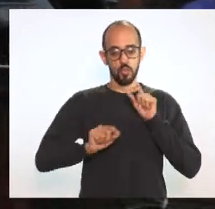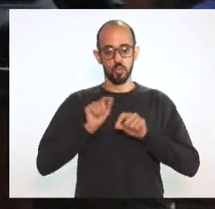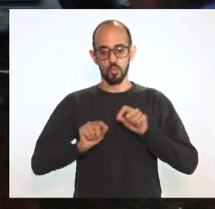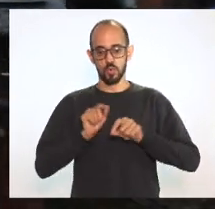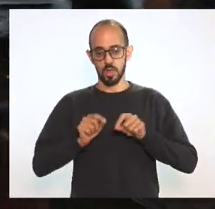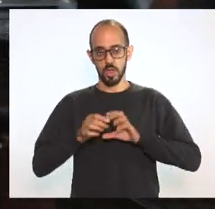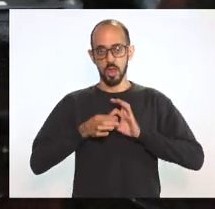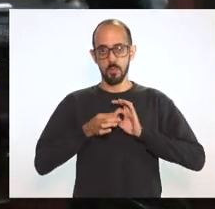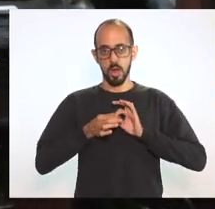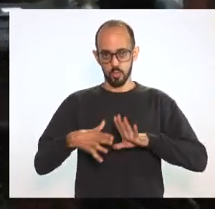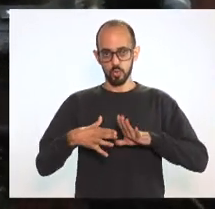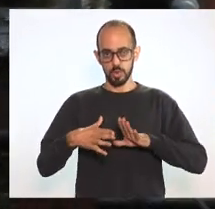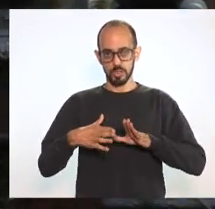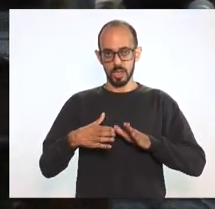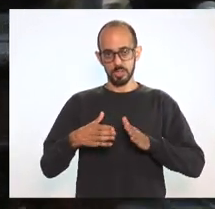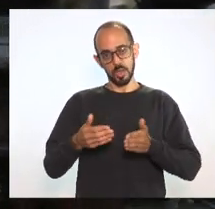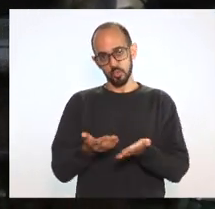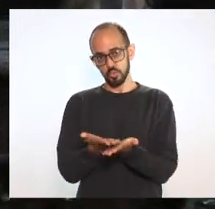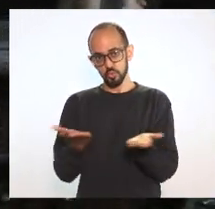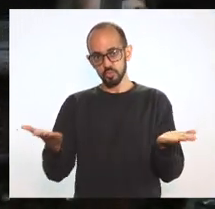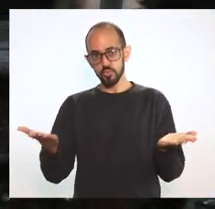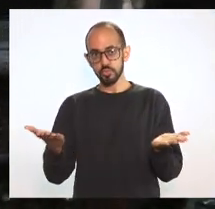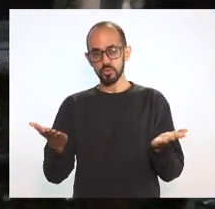com a autorização de vocês, fazer uma homenagem aqui.